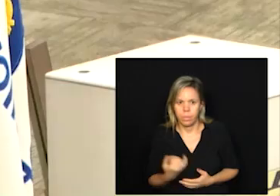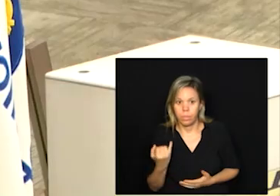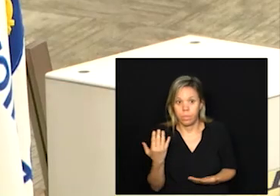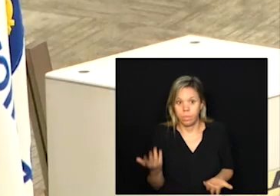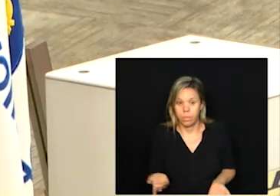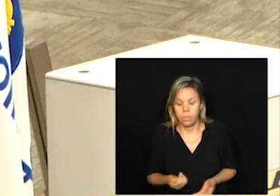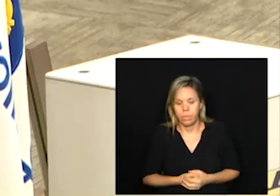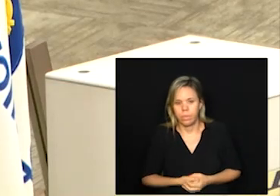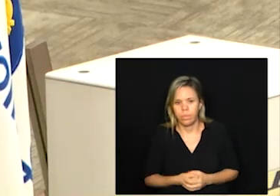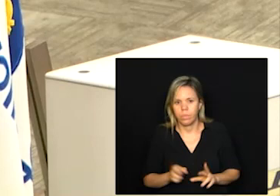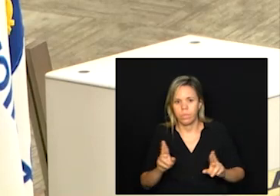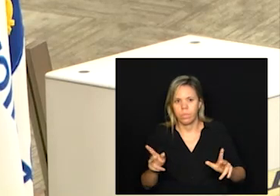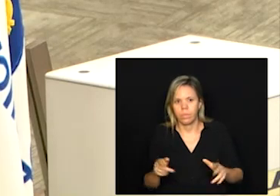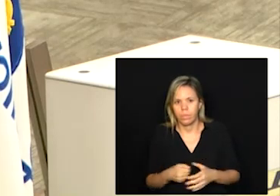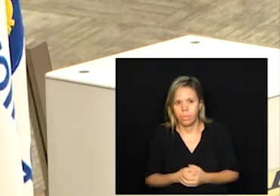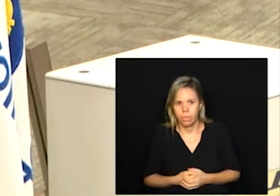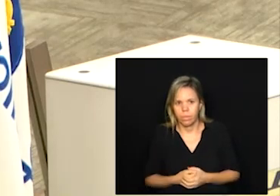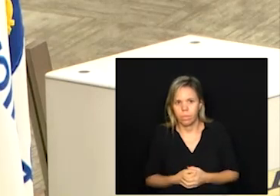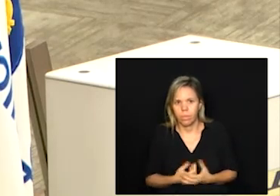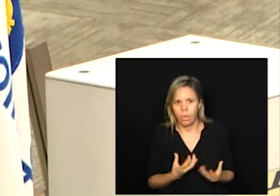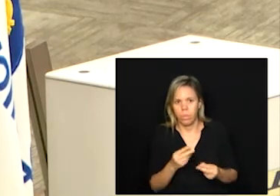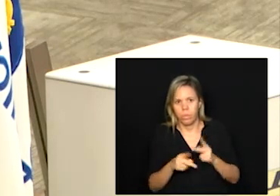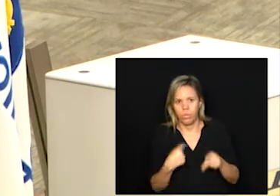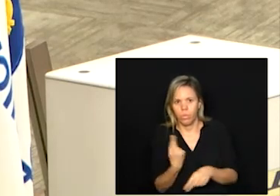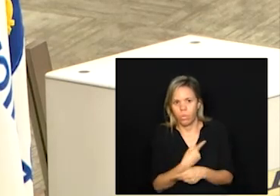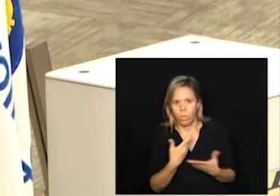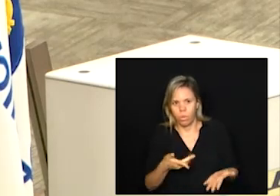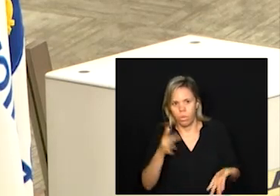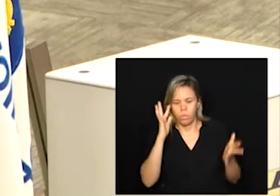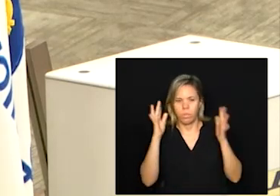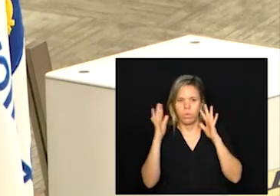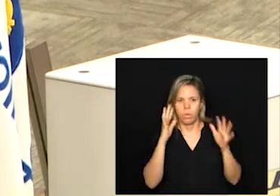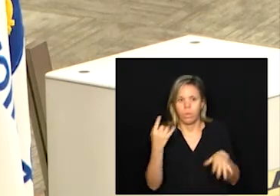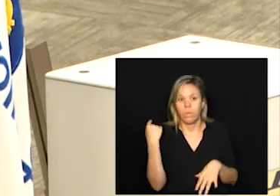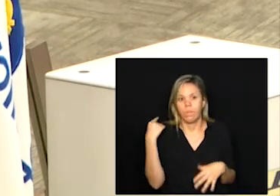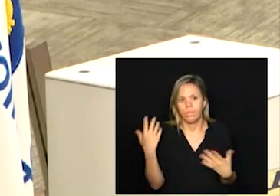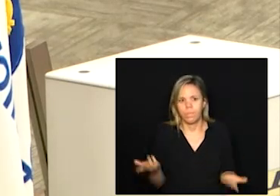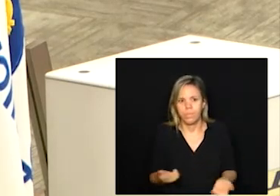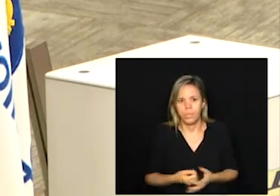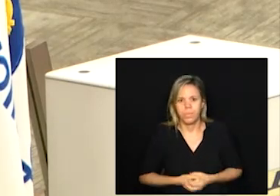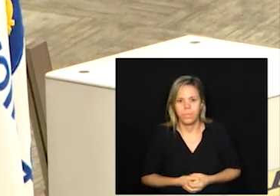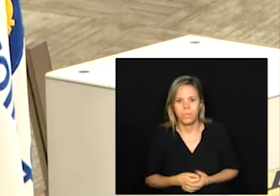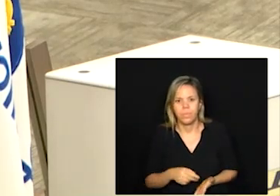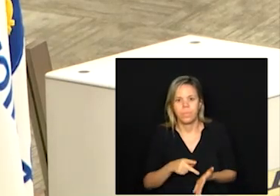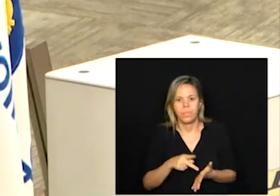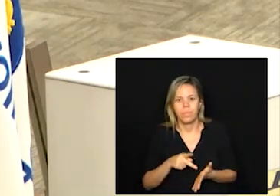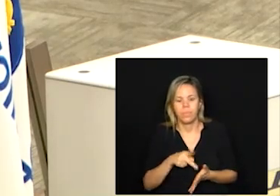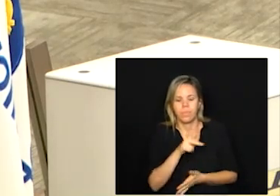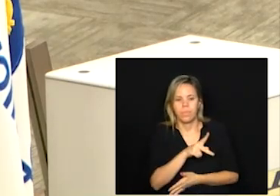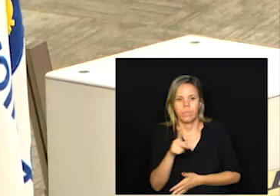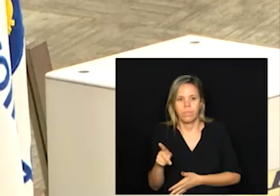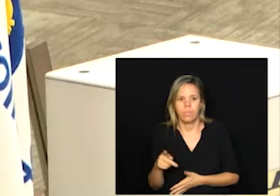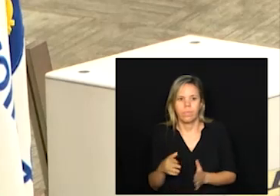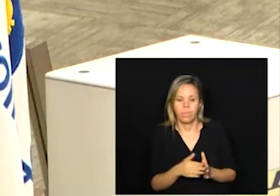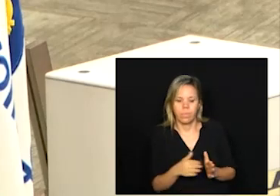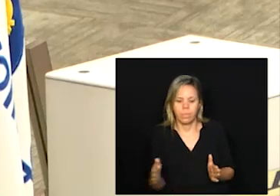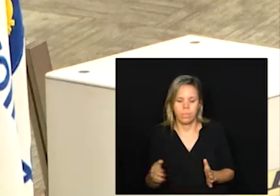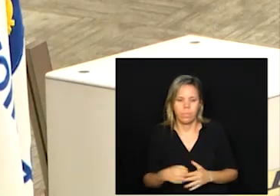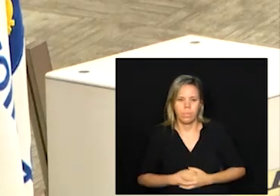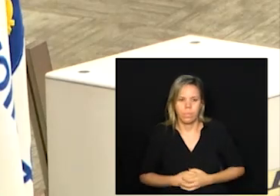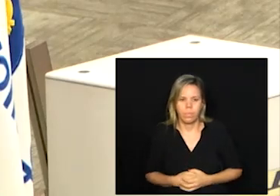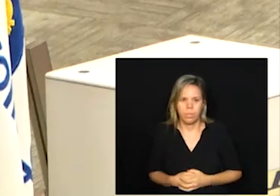importante. Diferentemente daquilo que muitos de nós imaginavam, na verdade, os professores, nesse